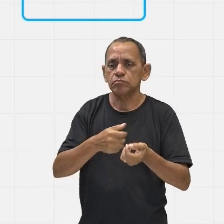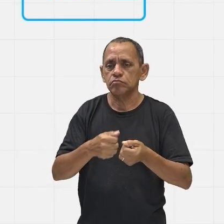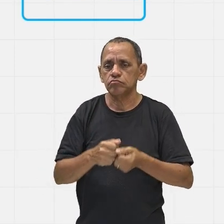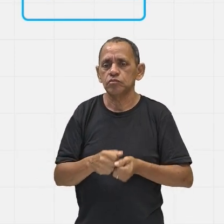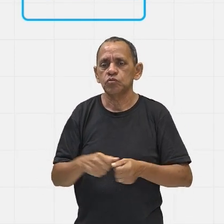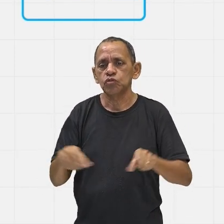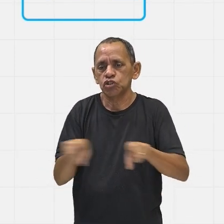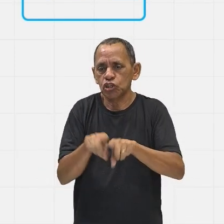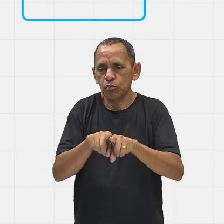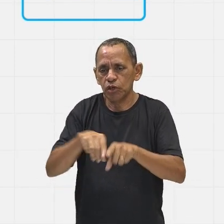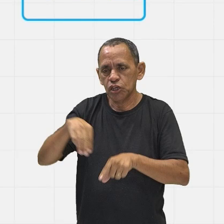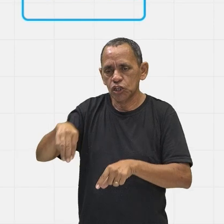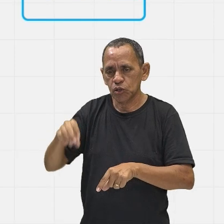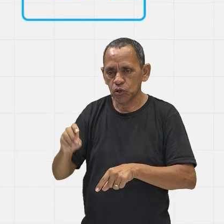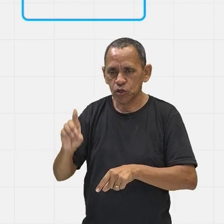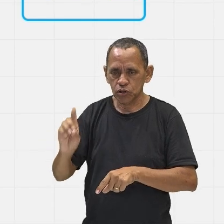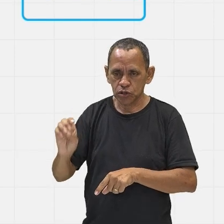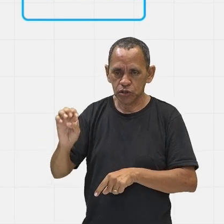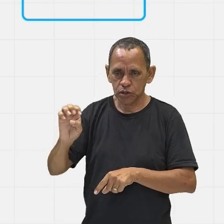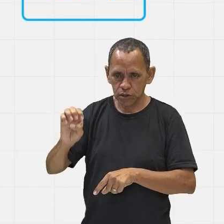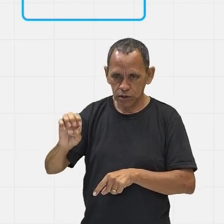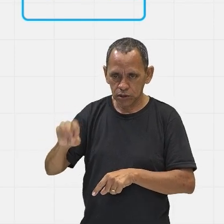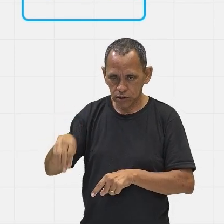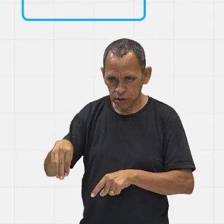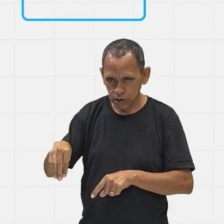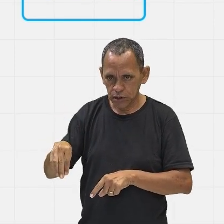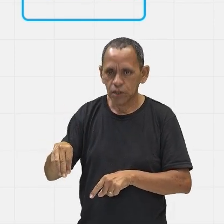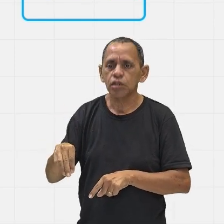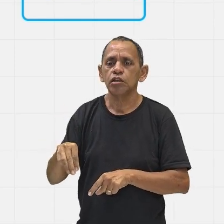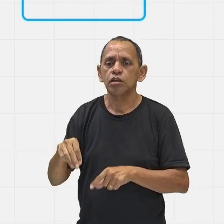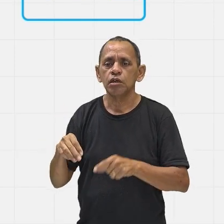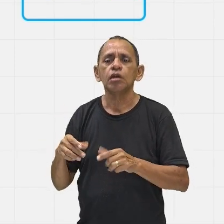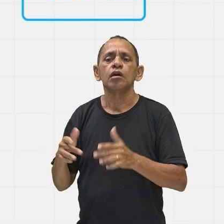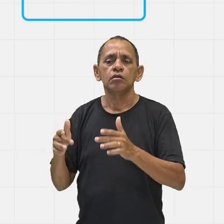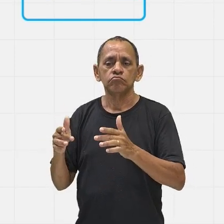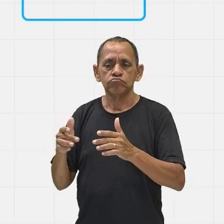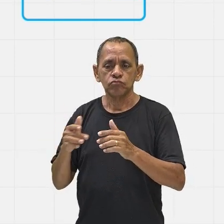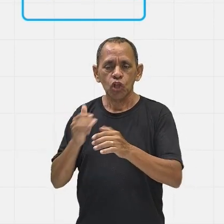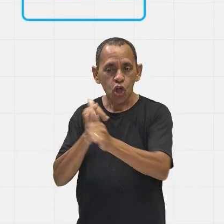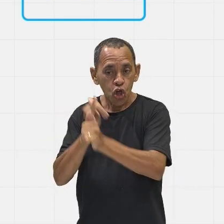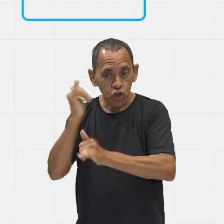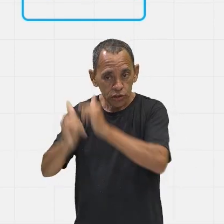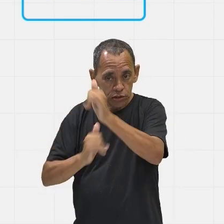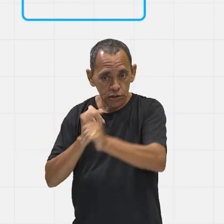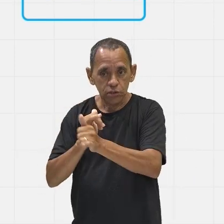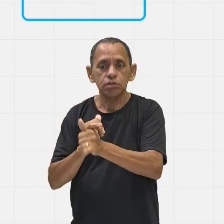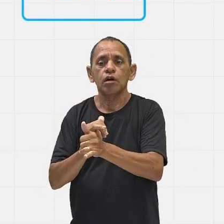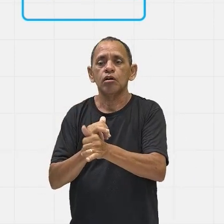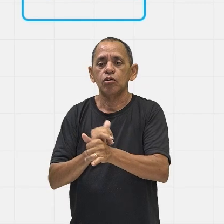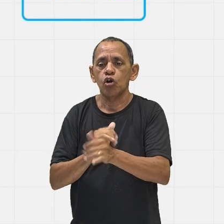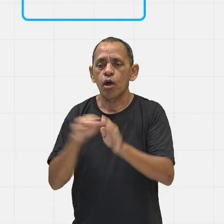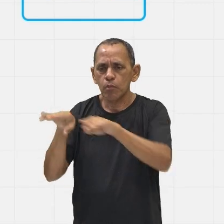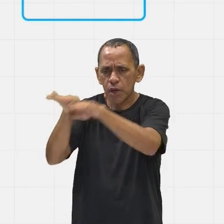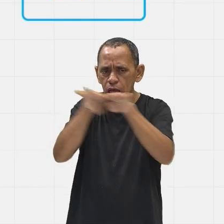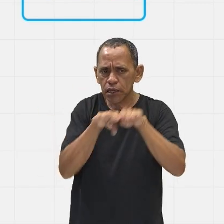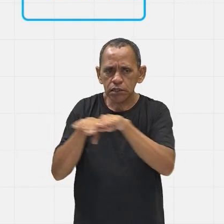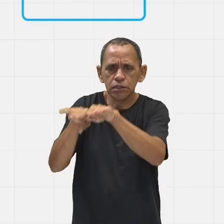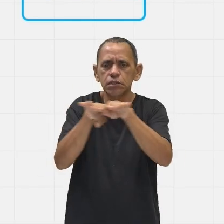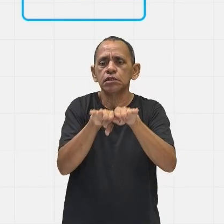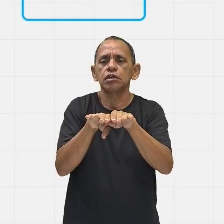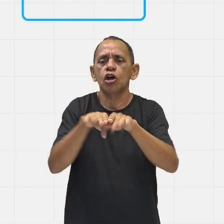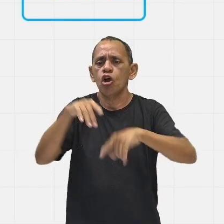aqui, as localidades que tem a conexão versátil, né? O padrão dos LEDs do modem,